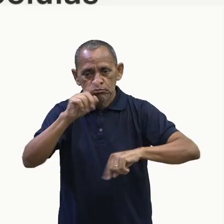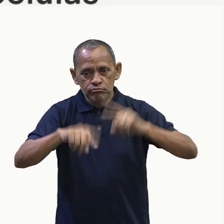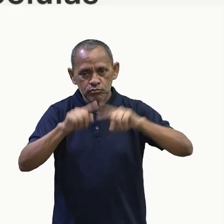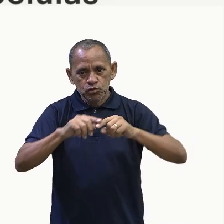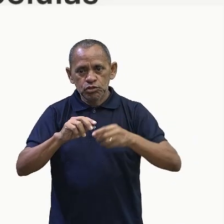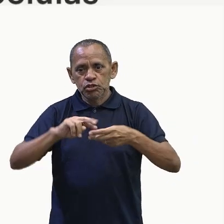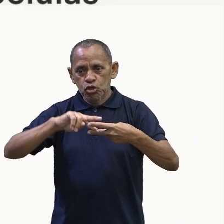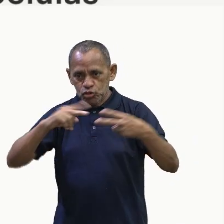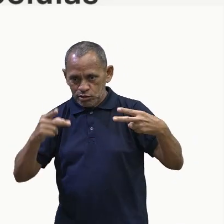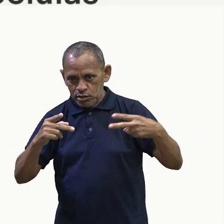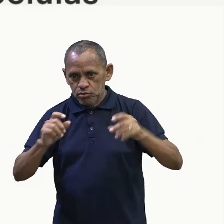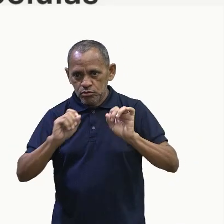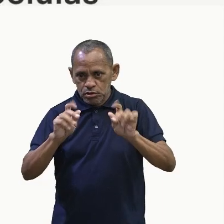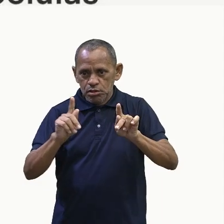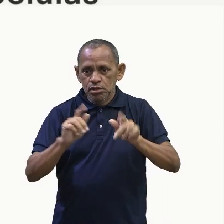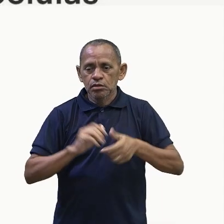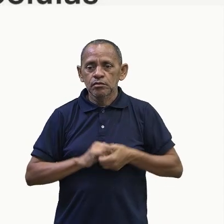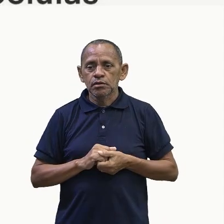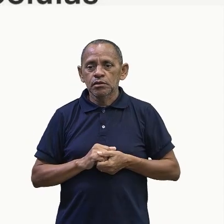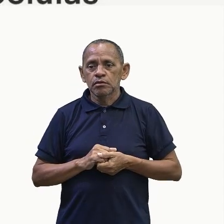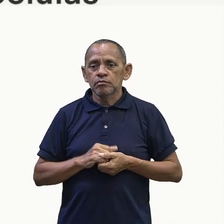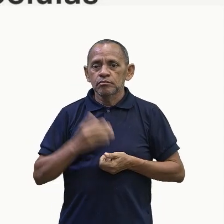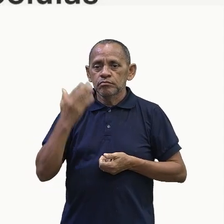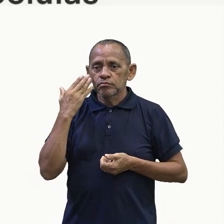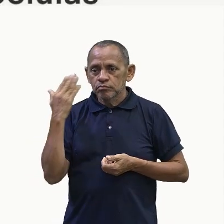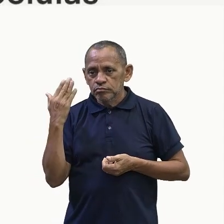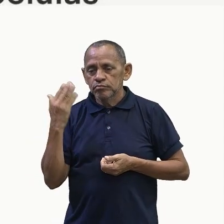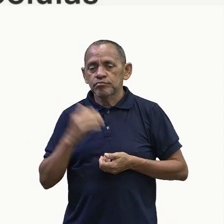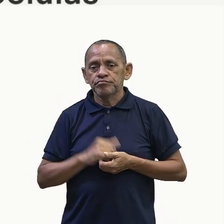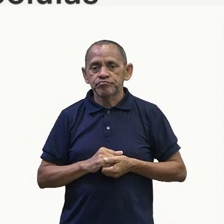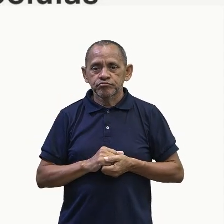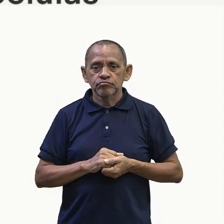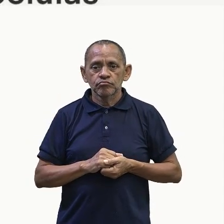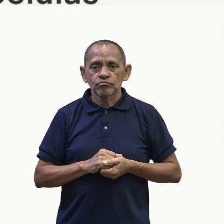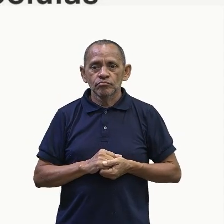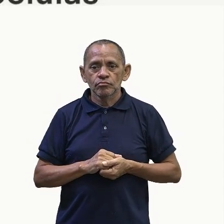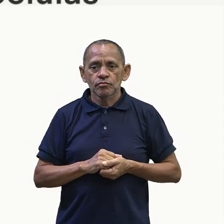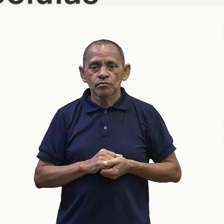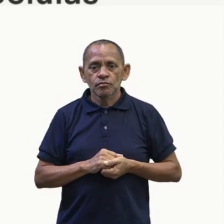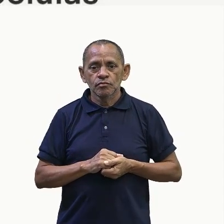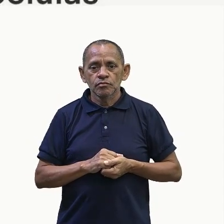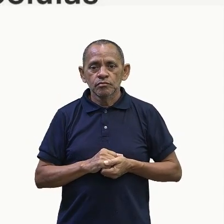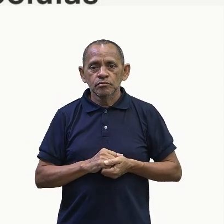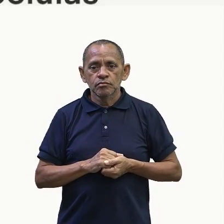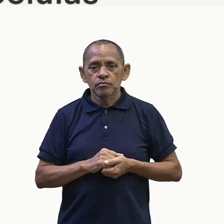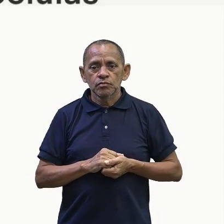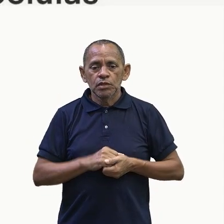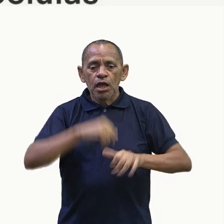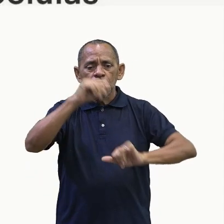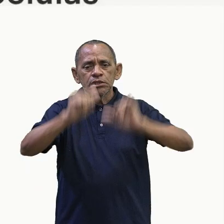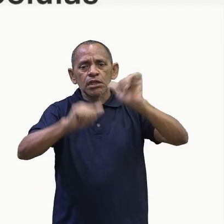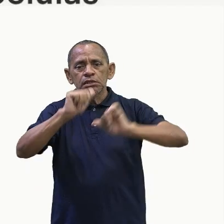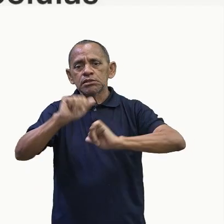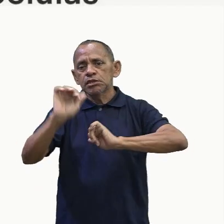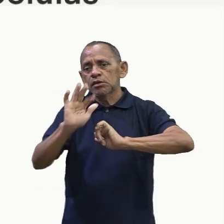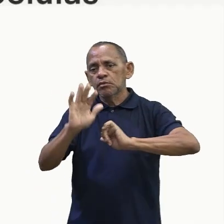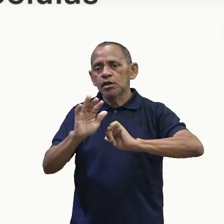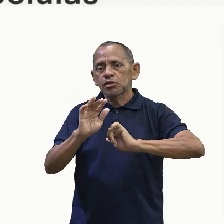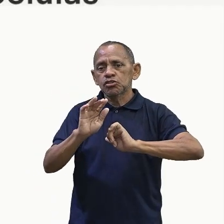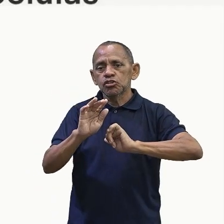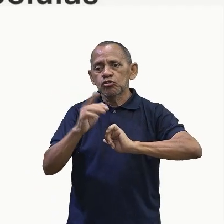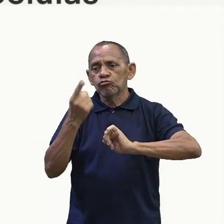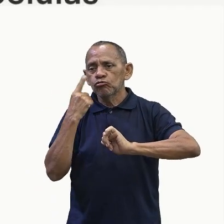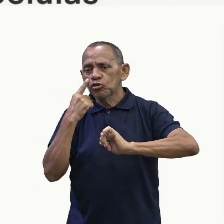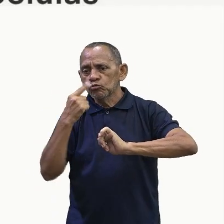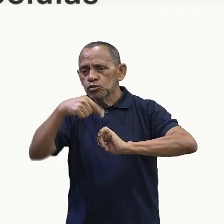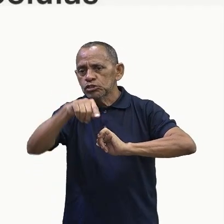Então, analise aqui a ilustração. Analise aqui essa ilustração que eu tenho aqui. Ó. Vejam vocês que nós temos